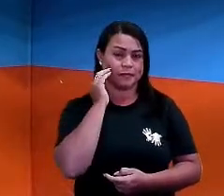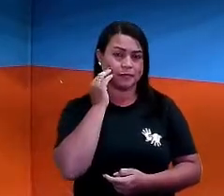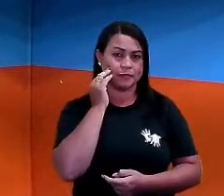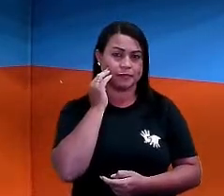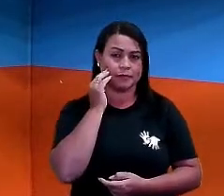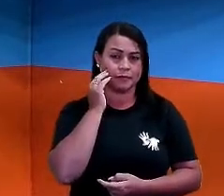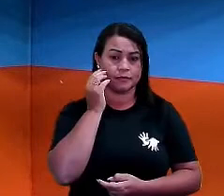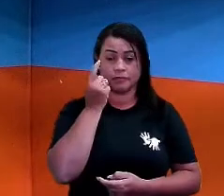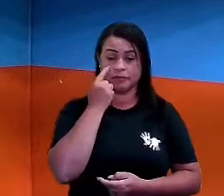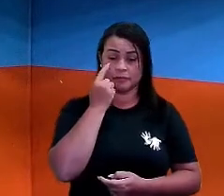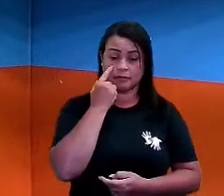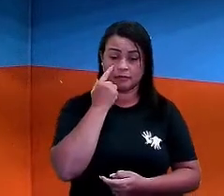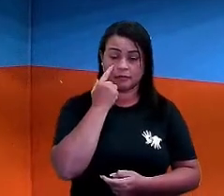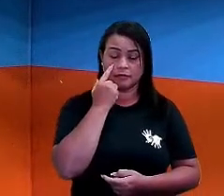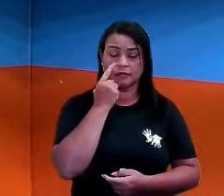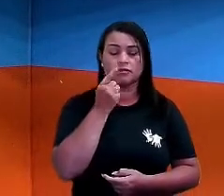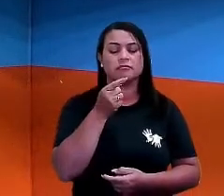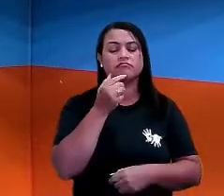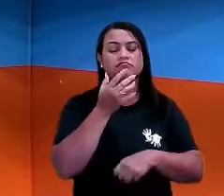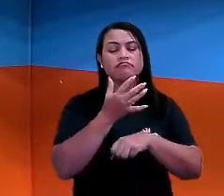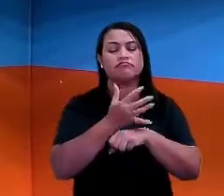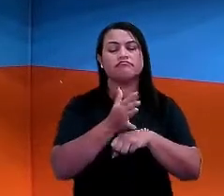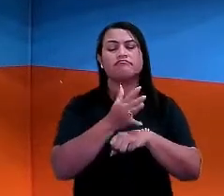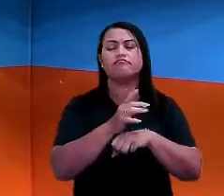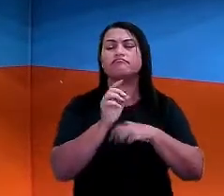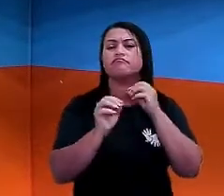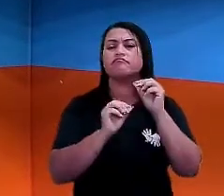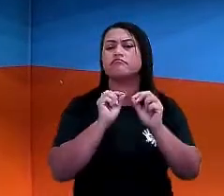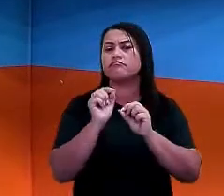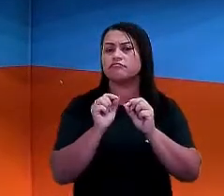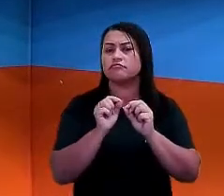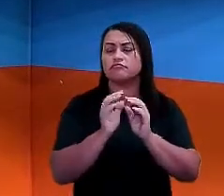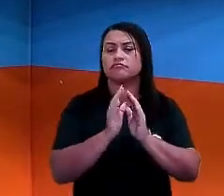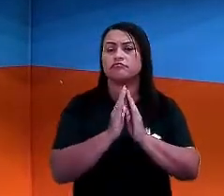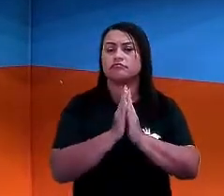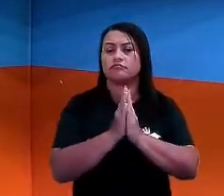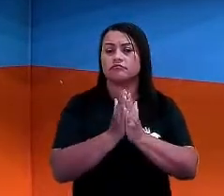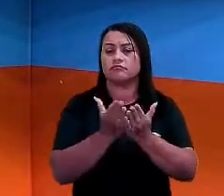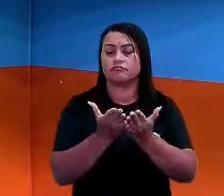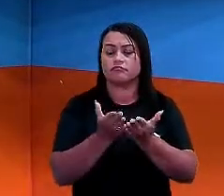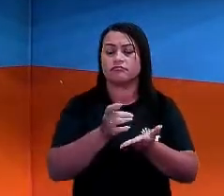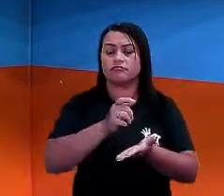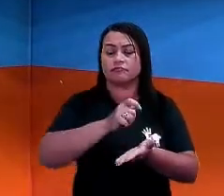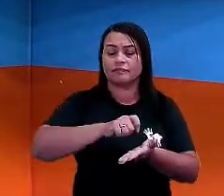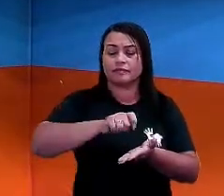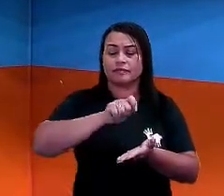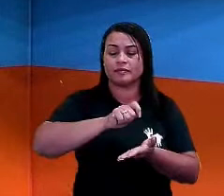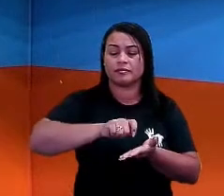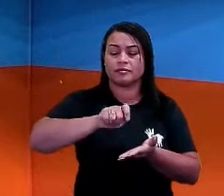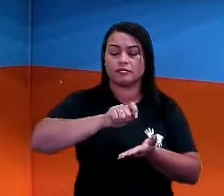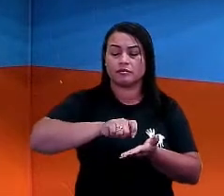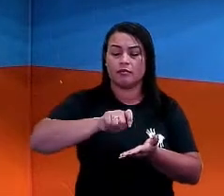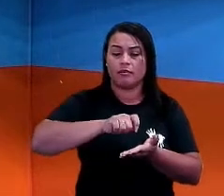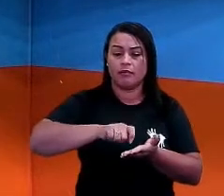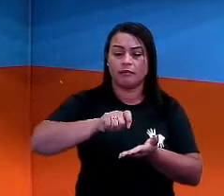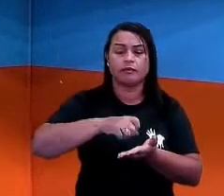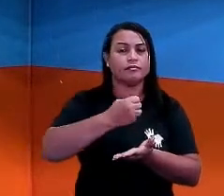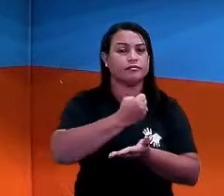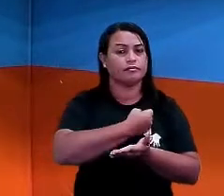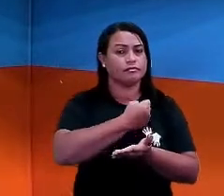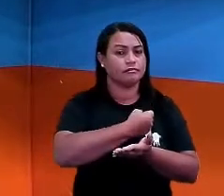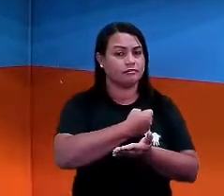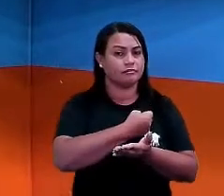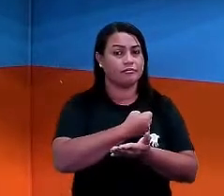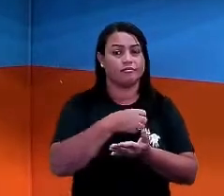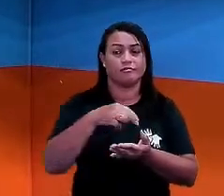Tá vendo? O que é que você vai fazer? Você vai pegar seu caderninho e vai fazer um monte de número misto. E vai